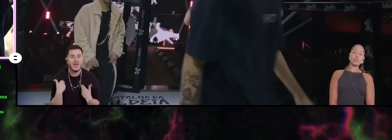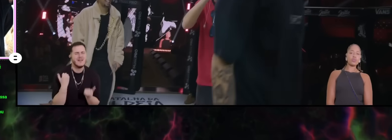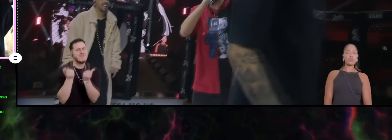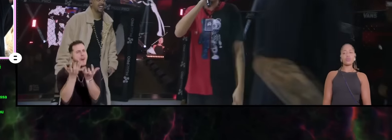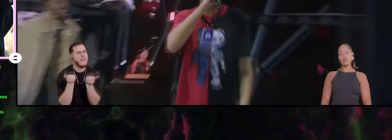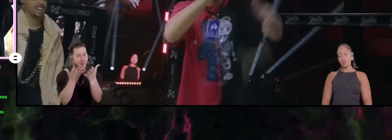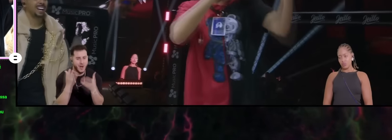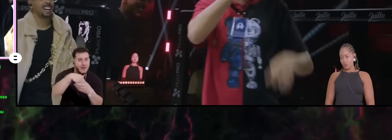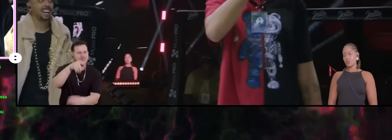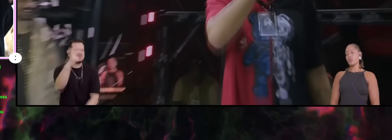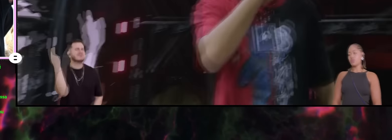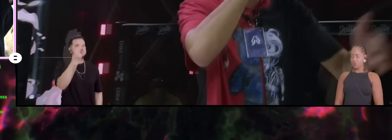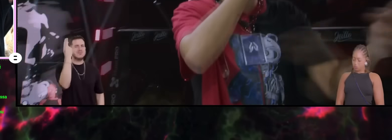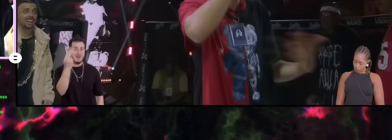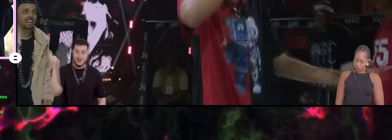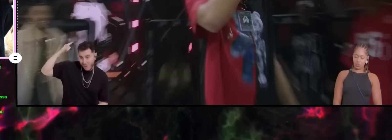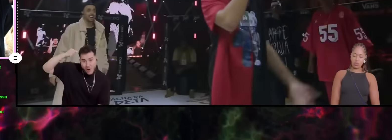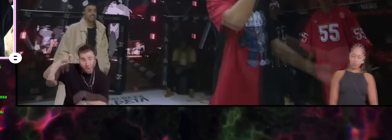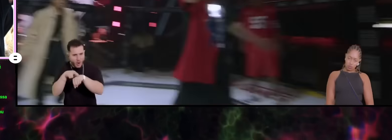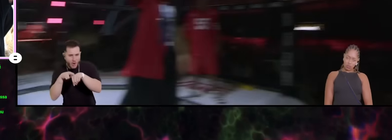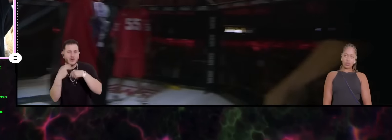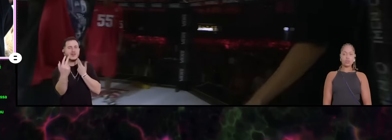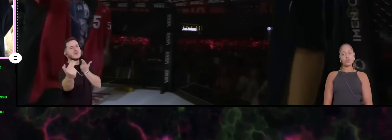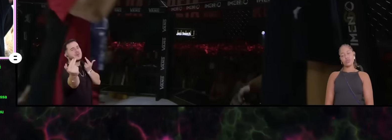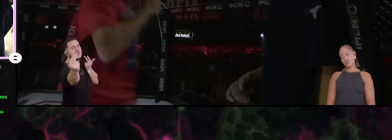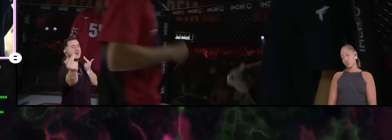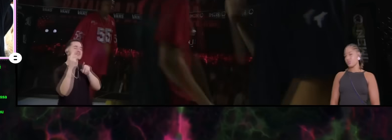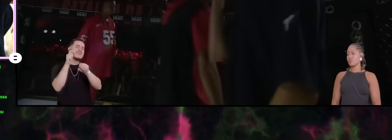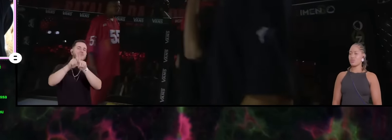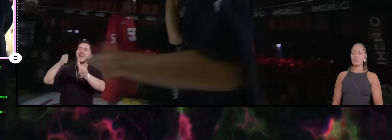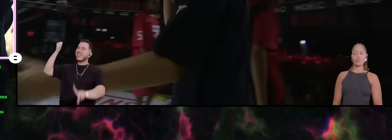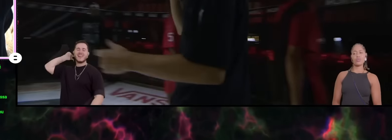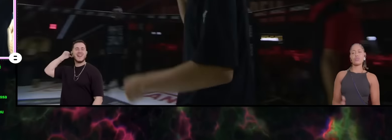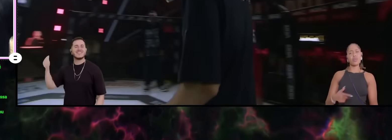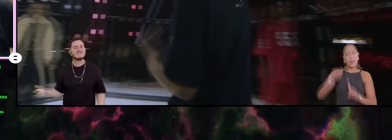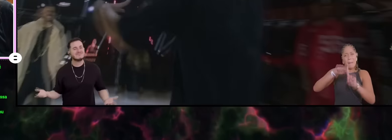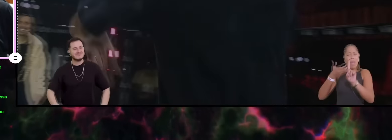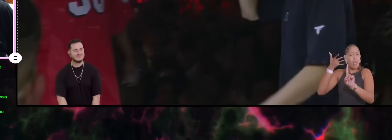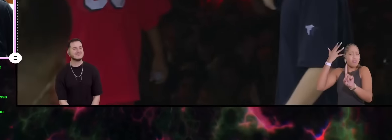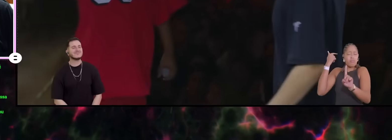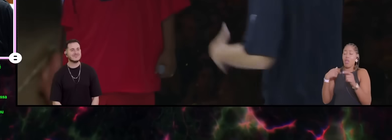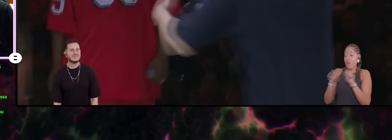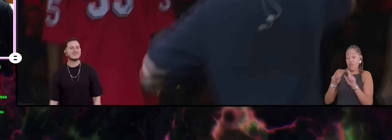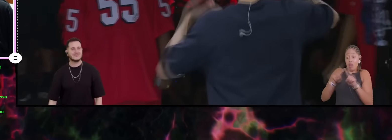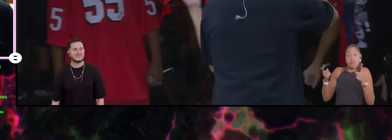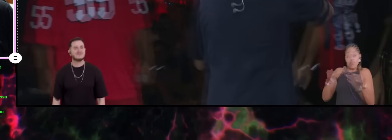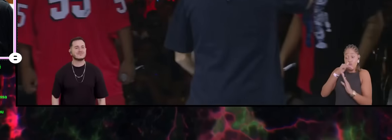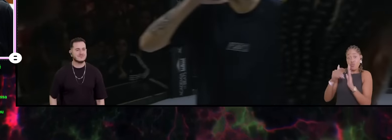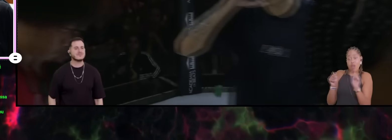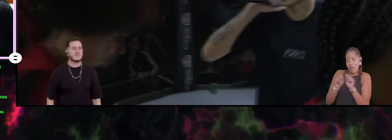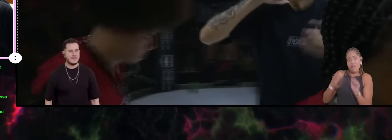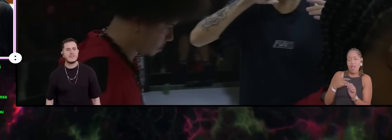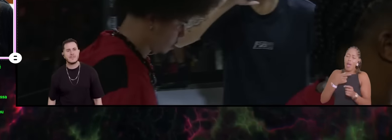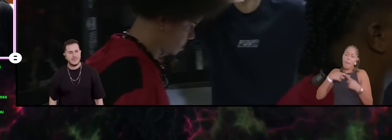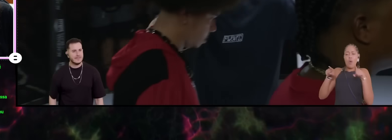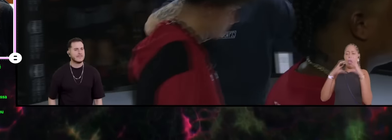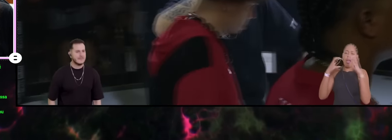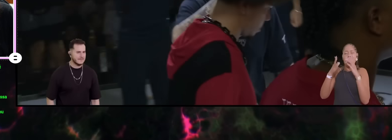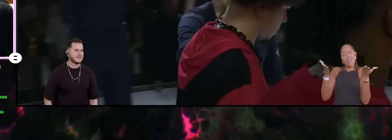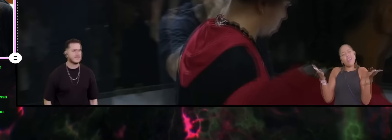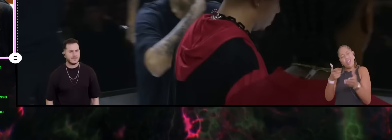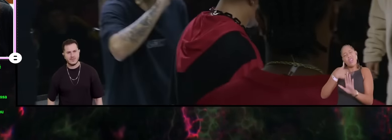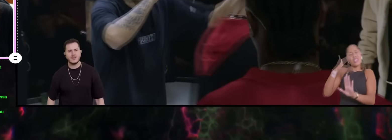boa você. Cabelo roxo, cê tá com meu nível de meses atrás. É, de meses atrás, e eu faço mais. Tudo que eu faço é freestyle. Brenos,